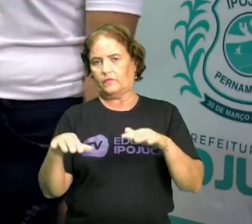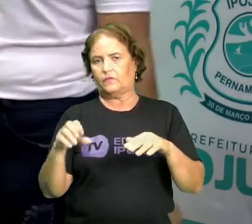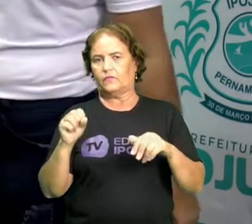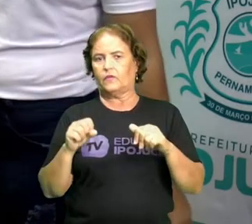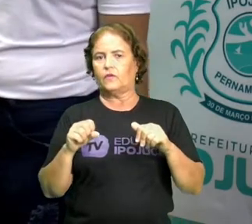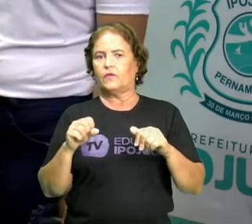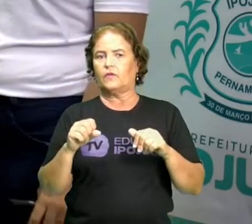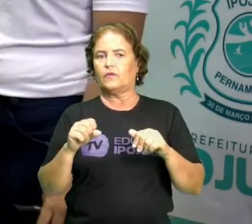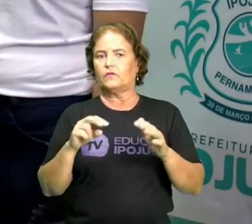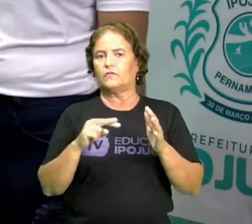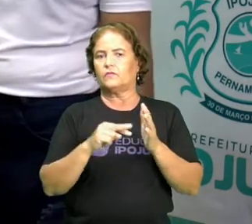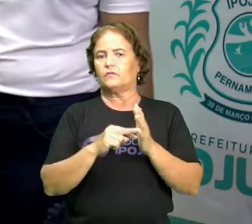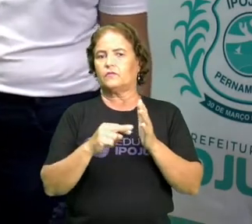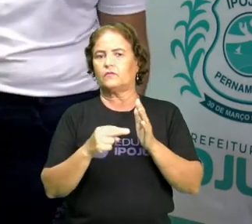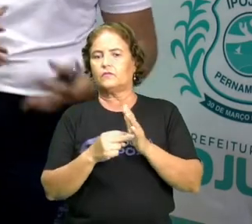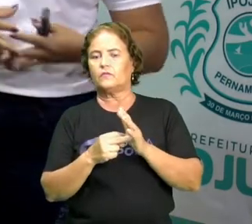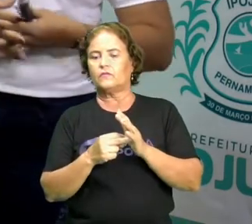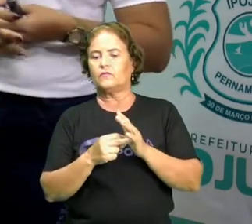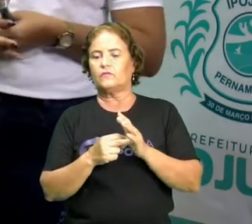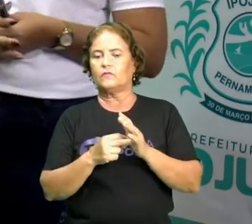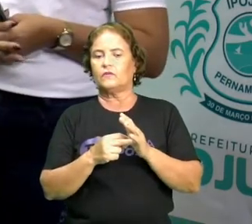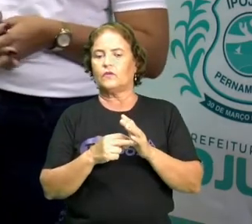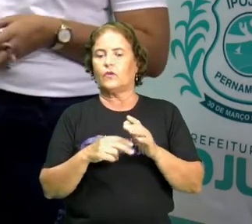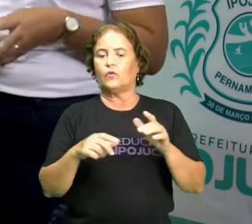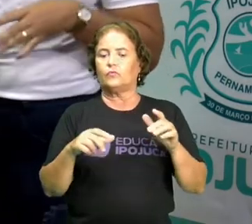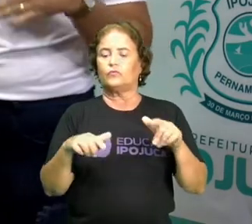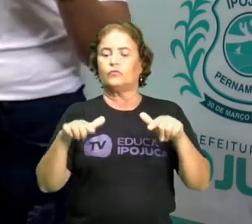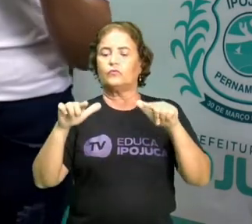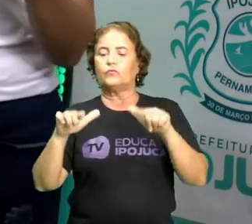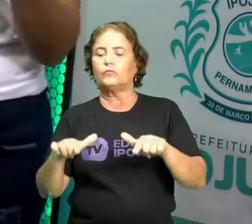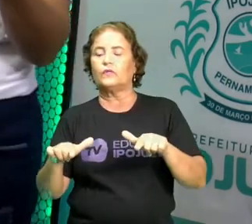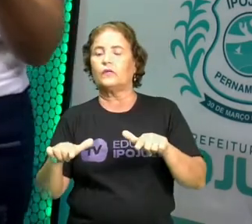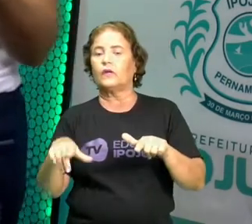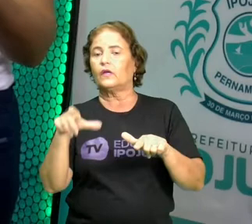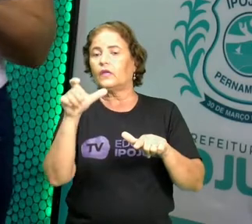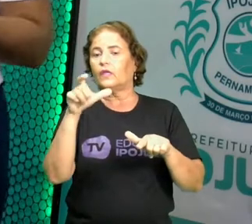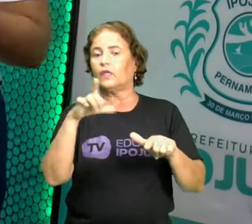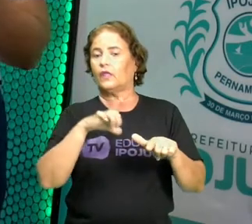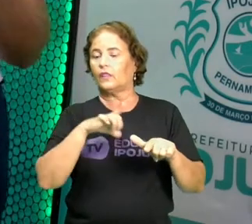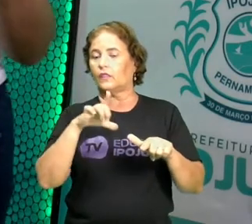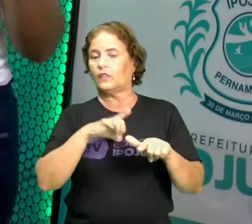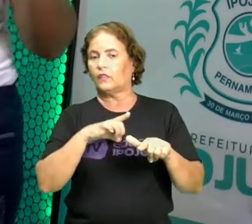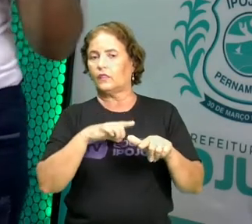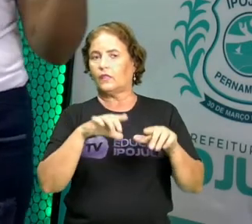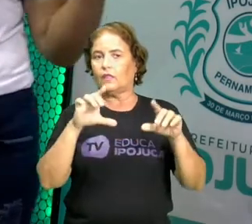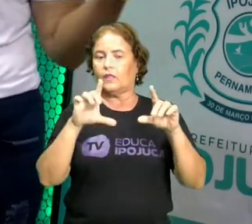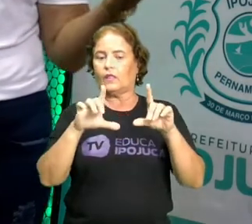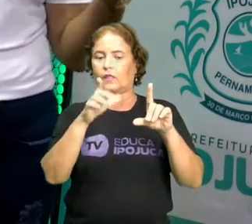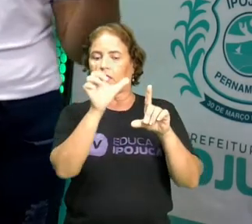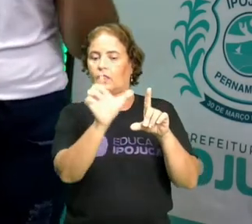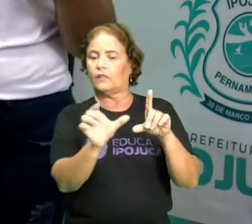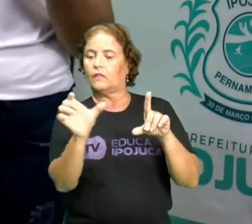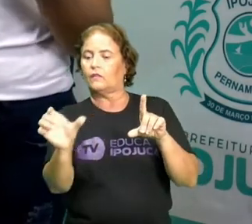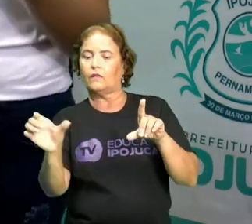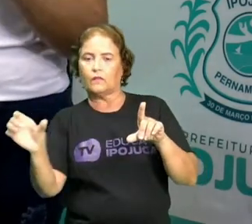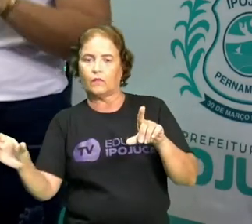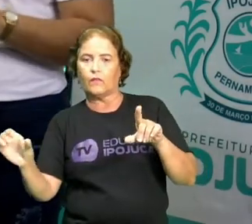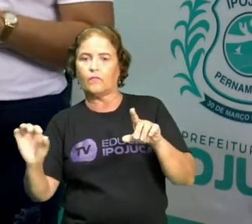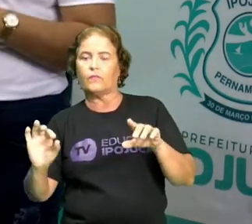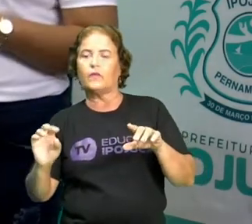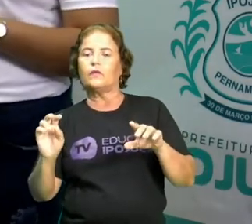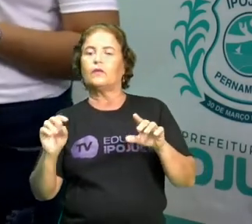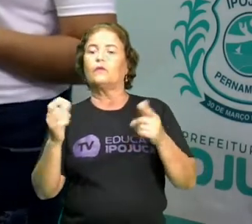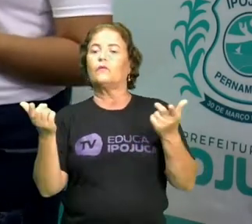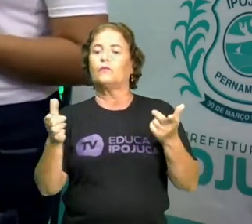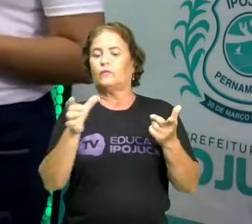de acordo com a posição que ele ocupa, que é como o Tia falou. A posição que o número está vai dizer que classe ele é, que valor ele